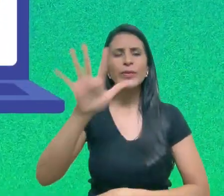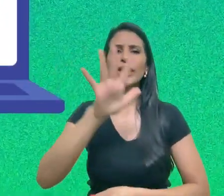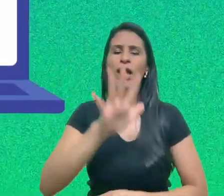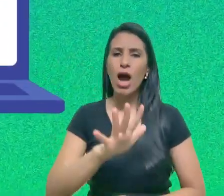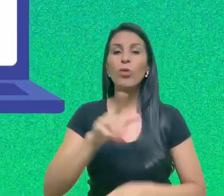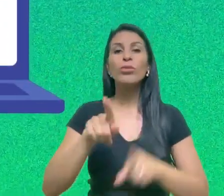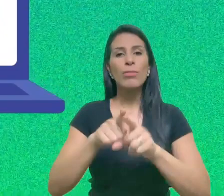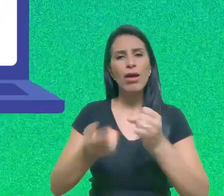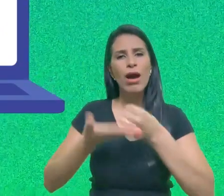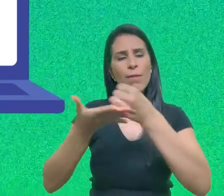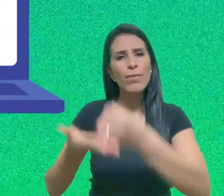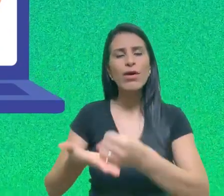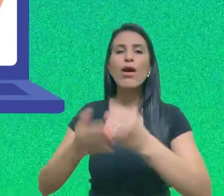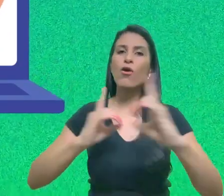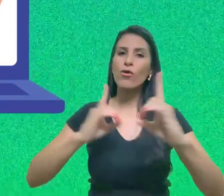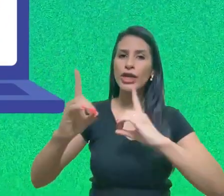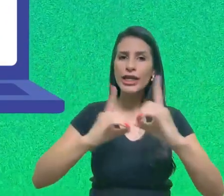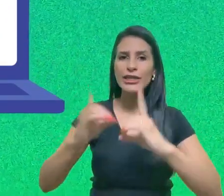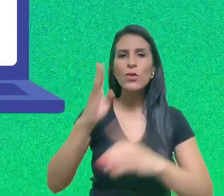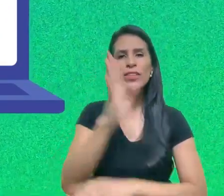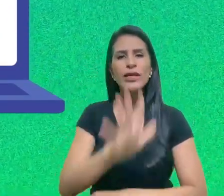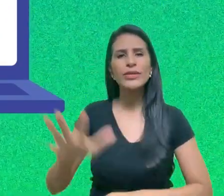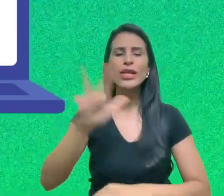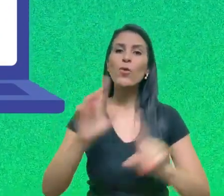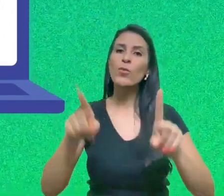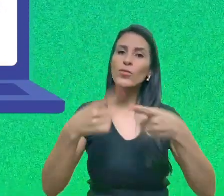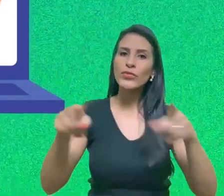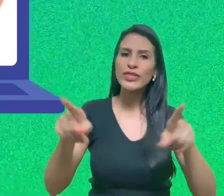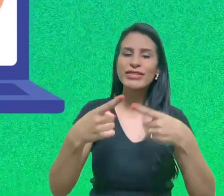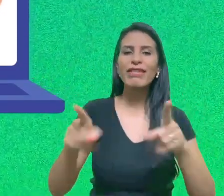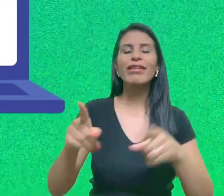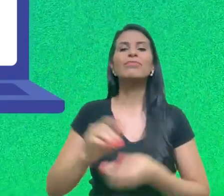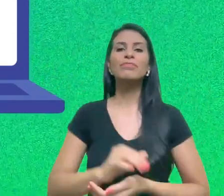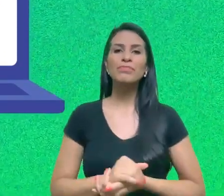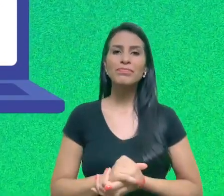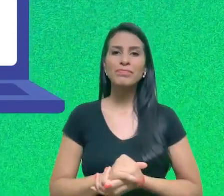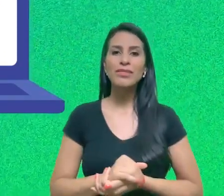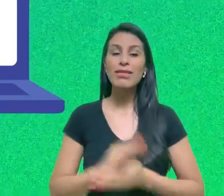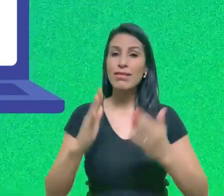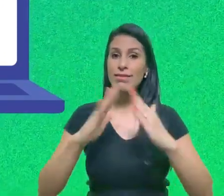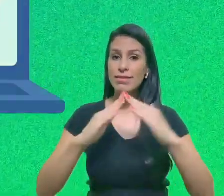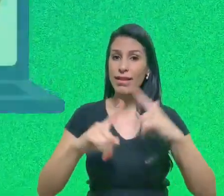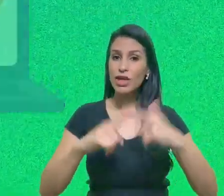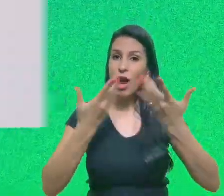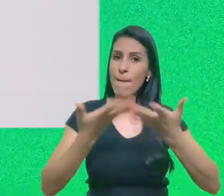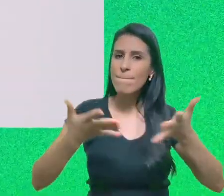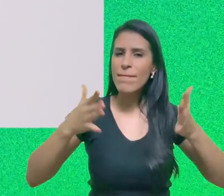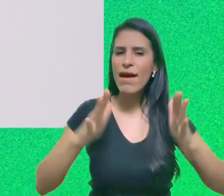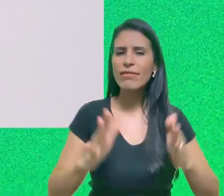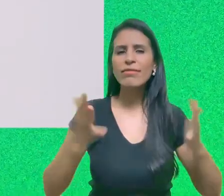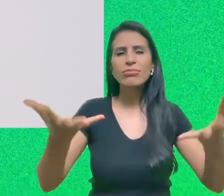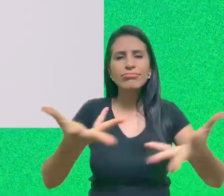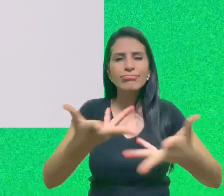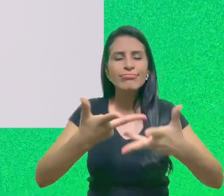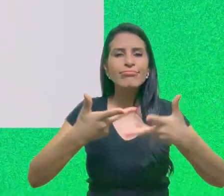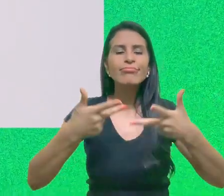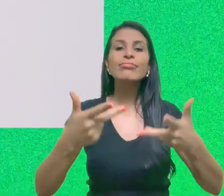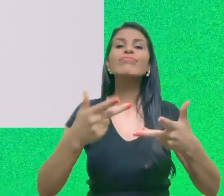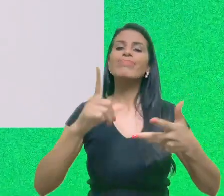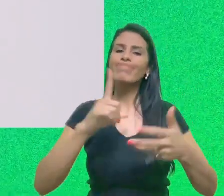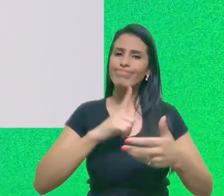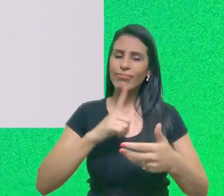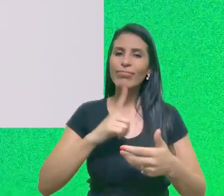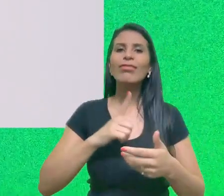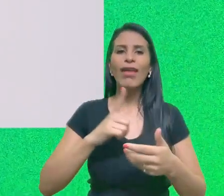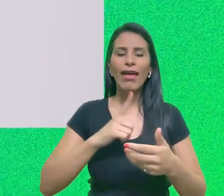dos conselhos nacionais da área e apoia a Coordenação Nacional de Música e Liturgia. Uma igreja